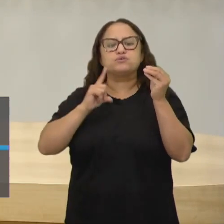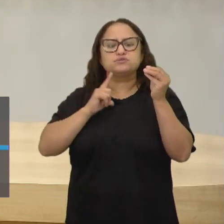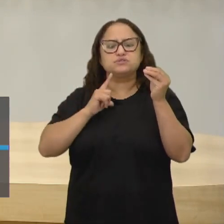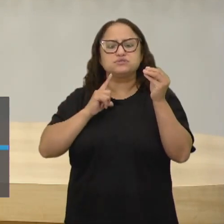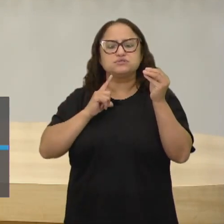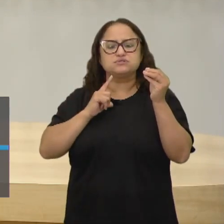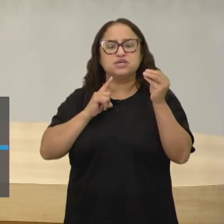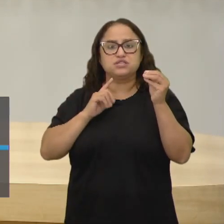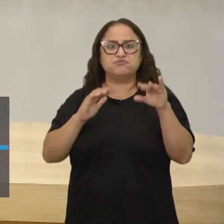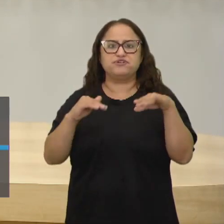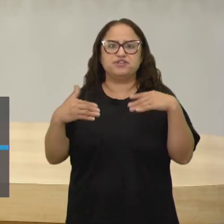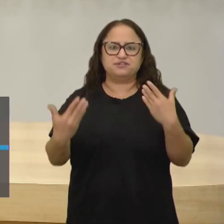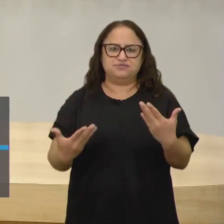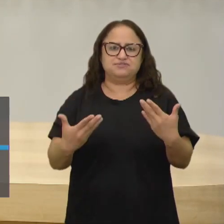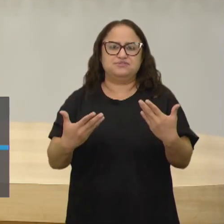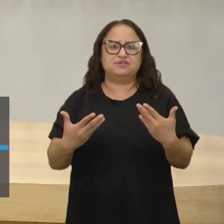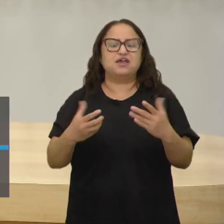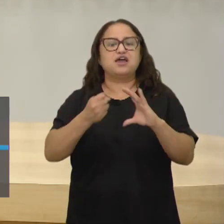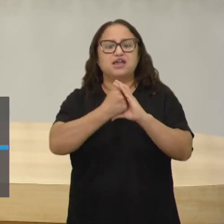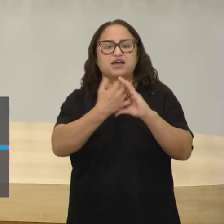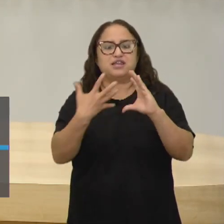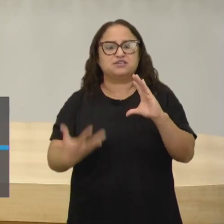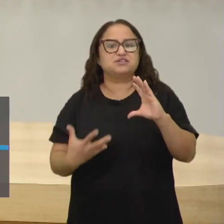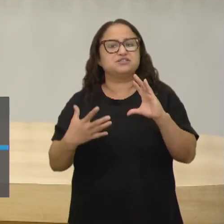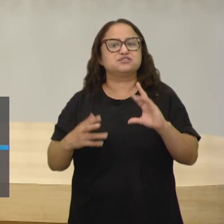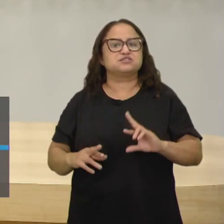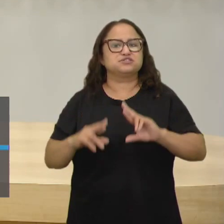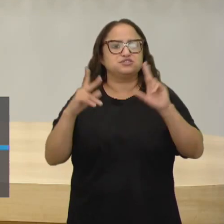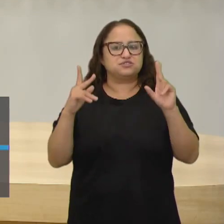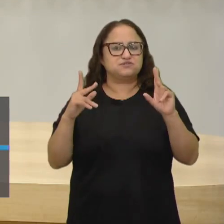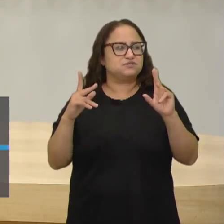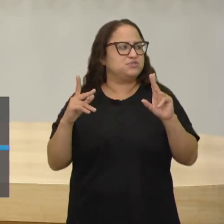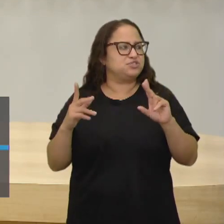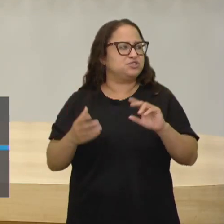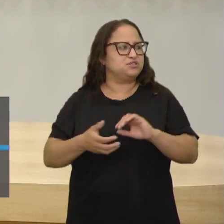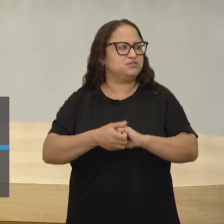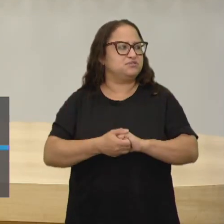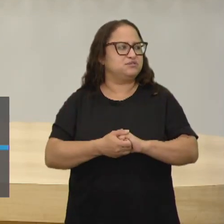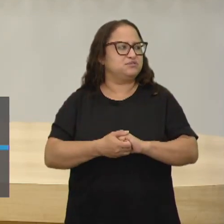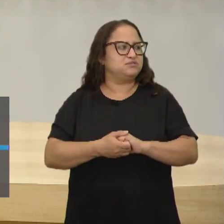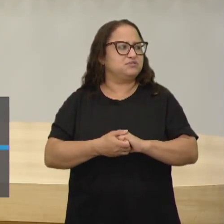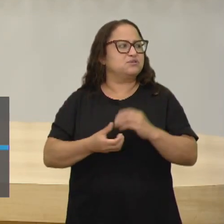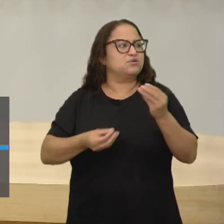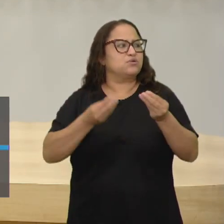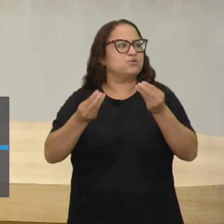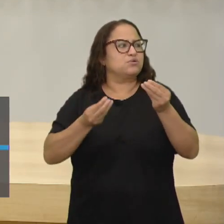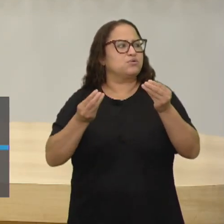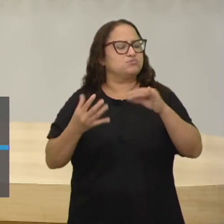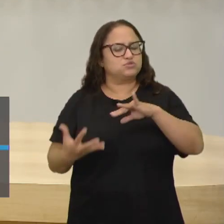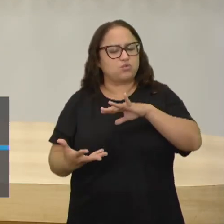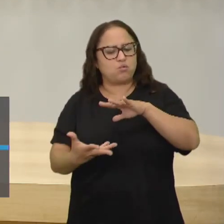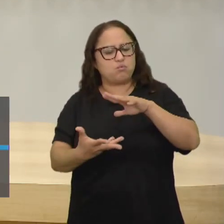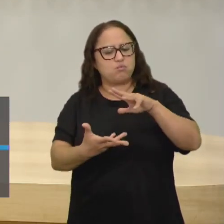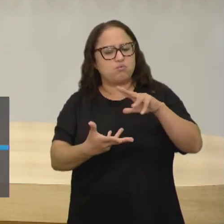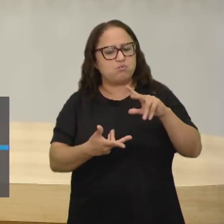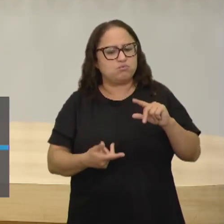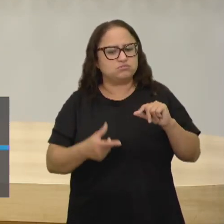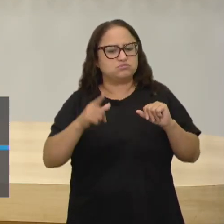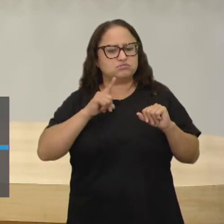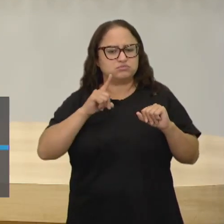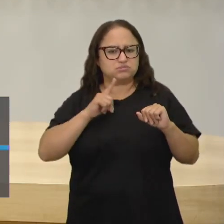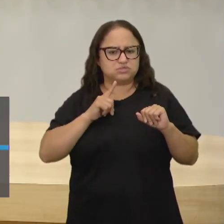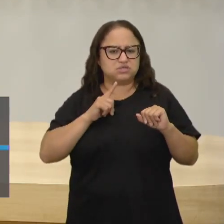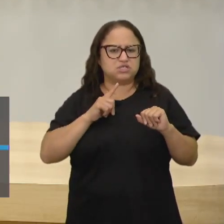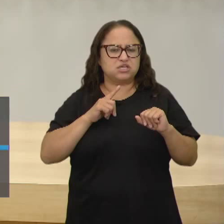conhecimento, com características diferentes, mas que se entrelaçam, e quando se entrelaçam, formam